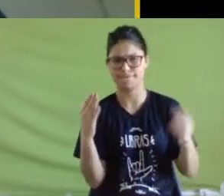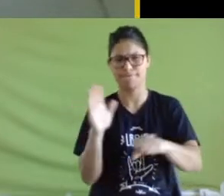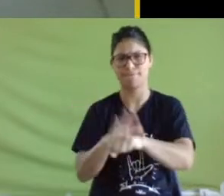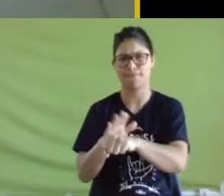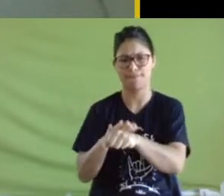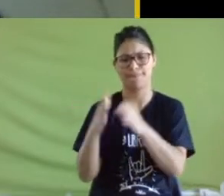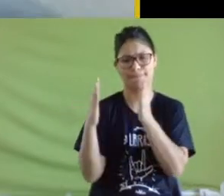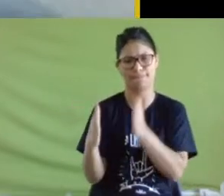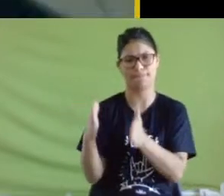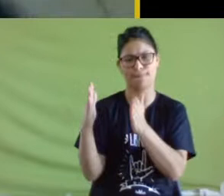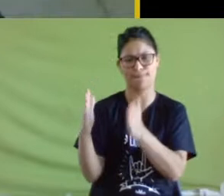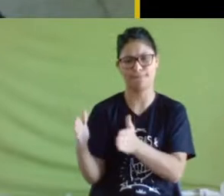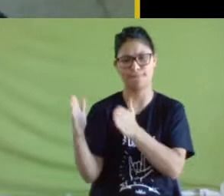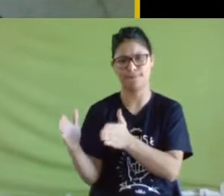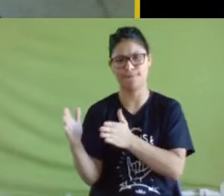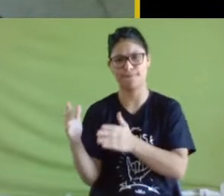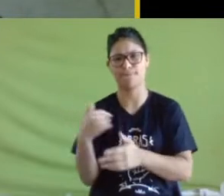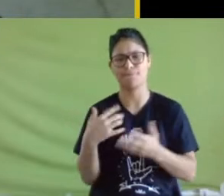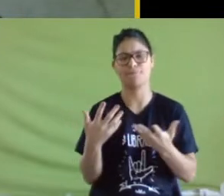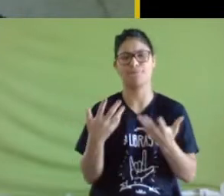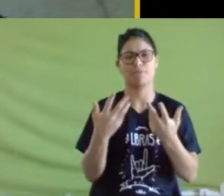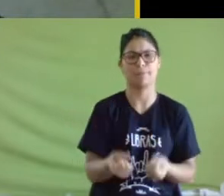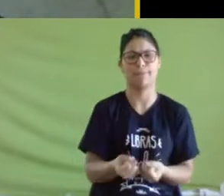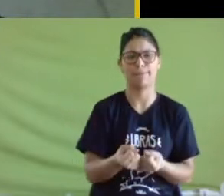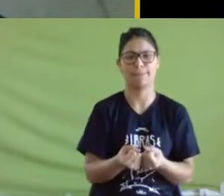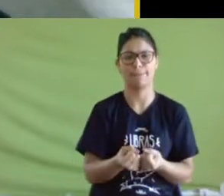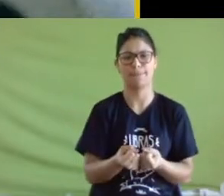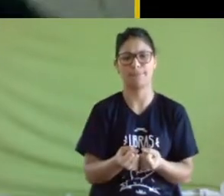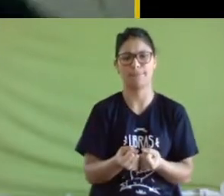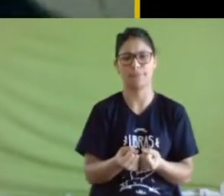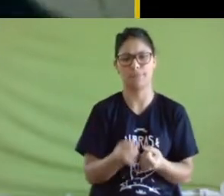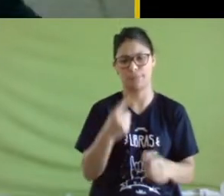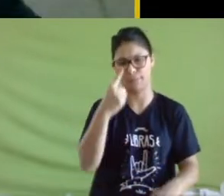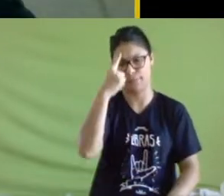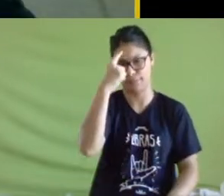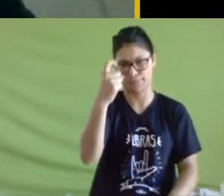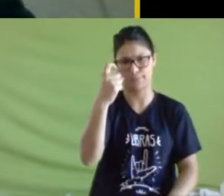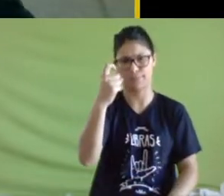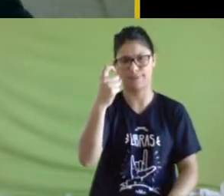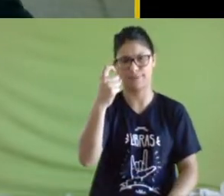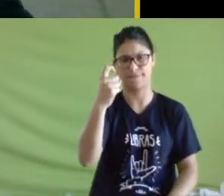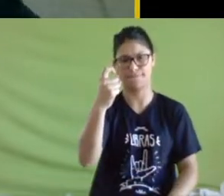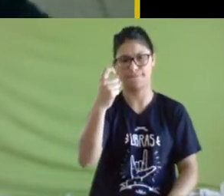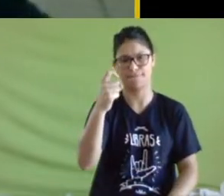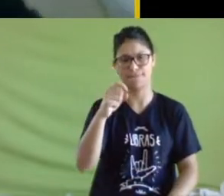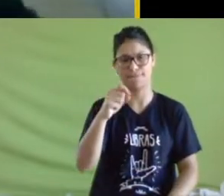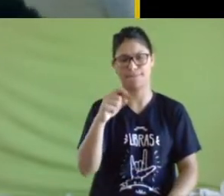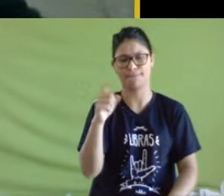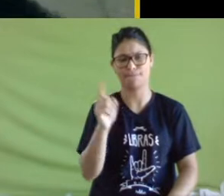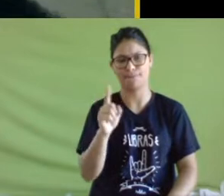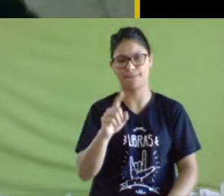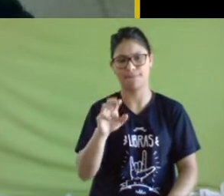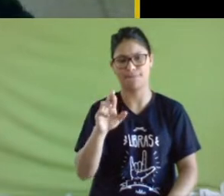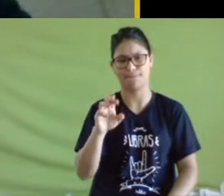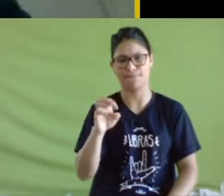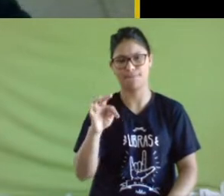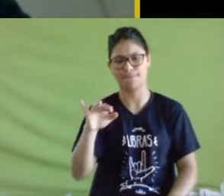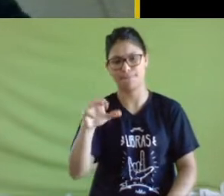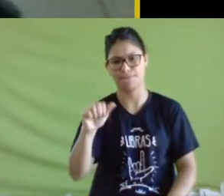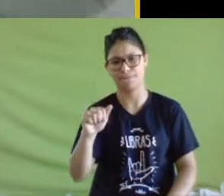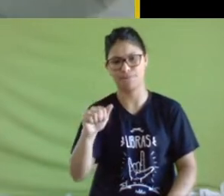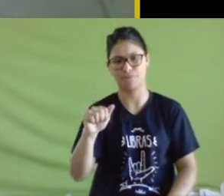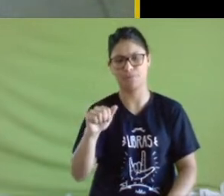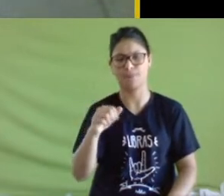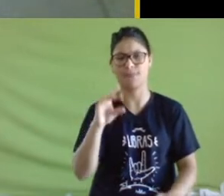Então, não seria assumir um pouco essa inventada não retórica, originalidade